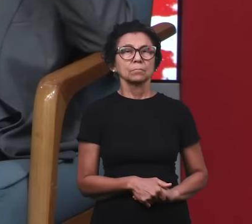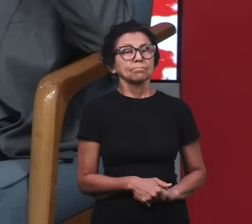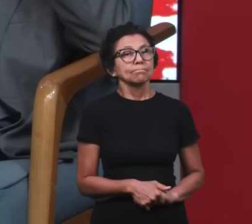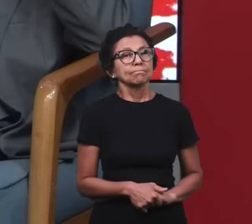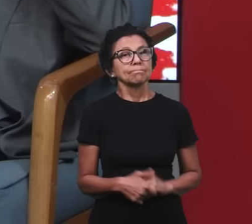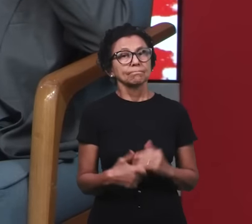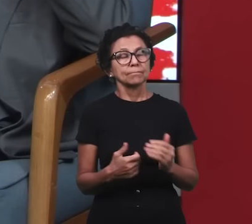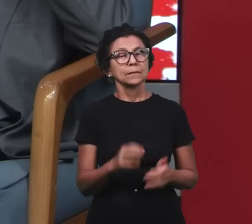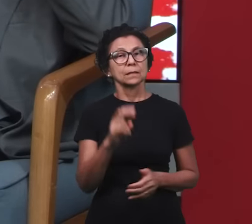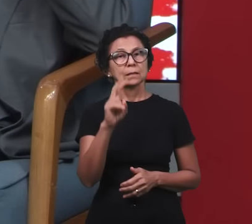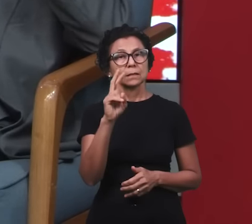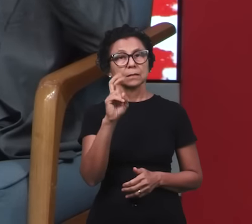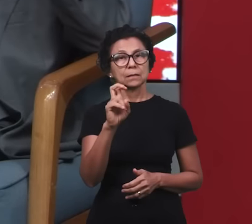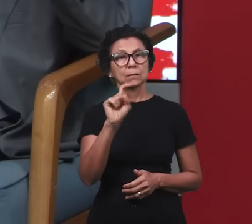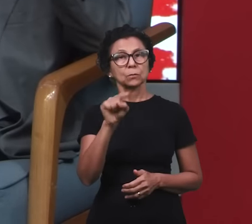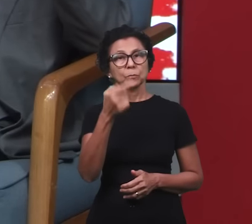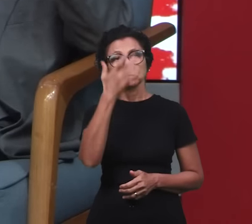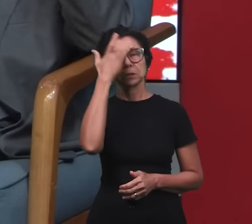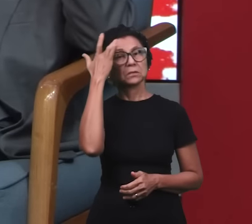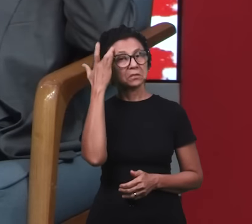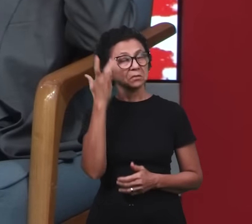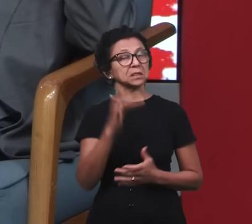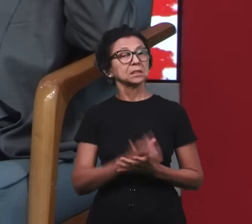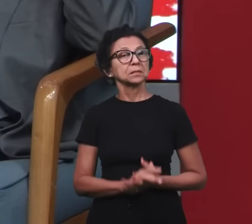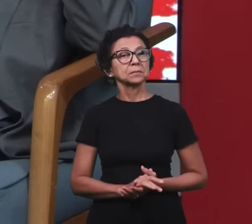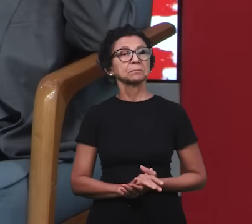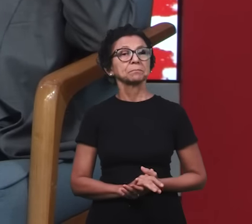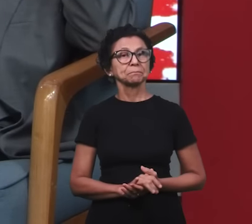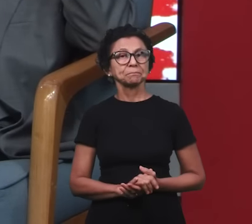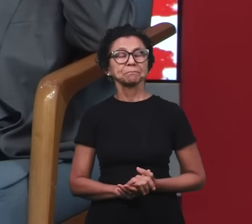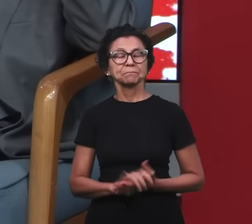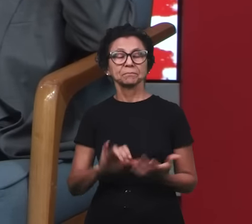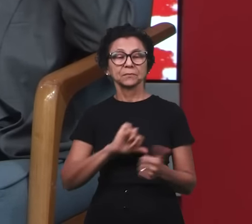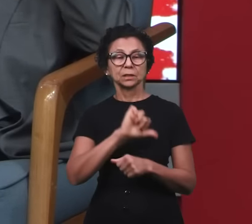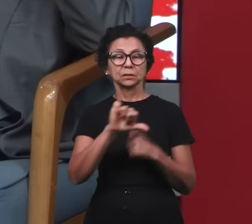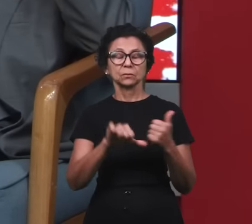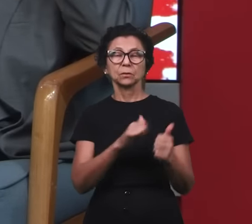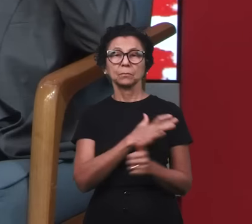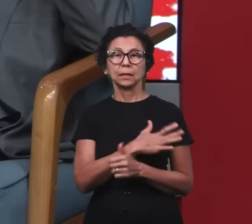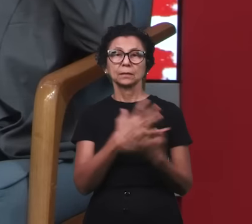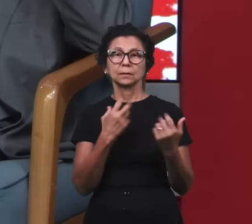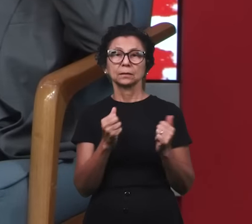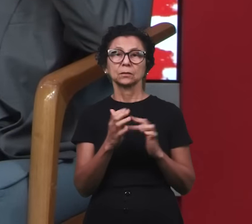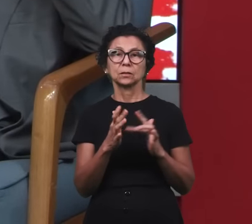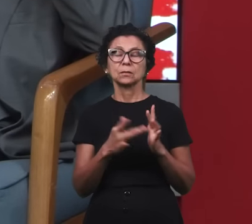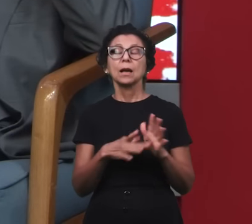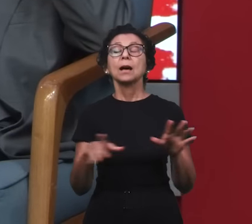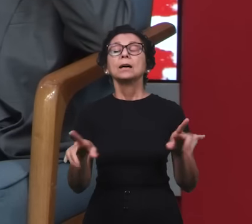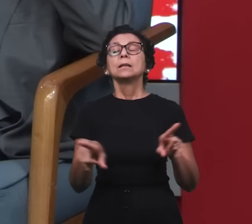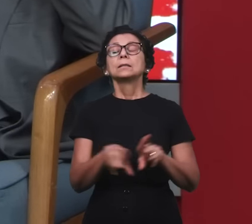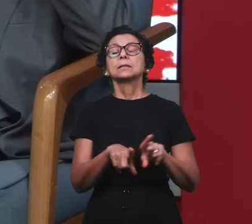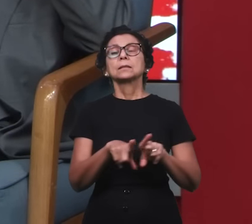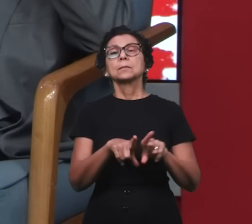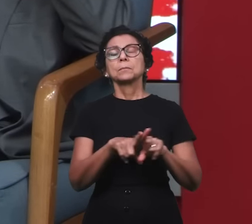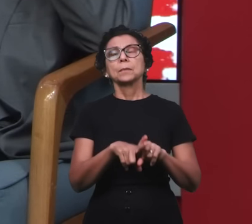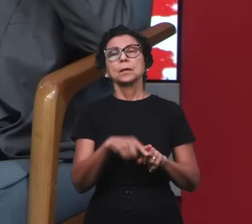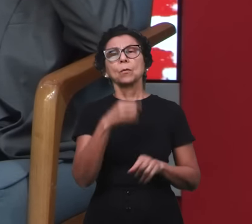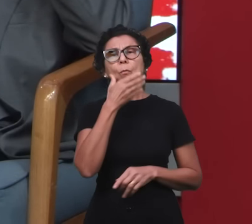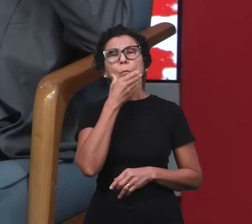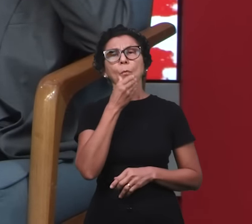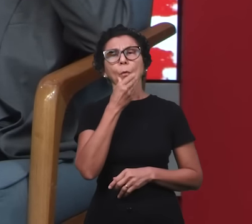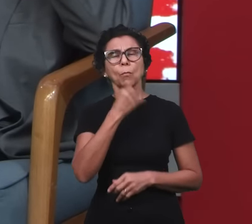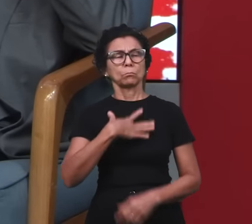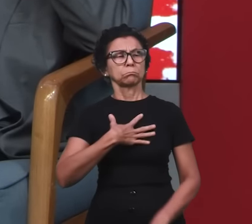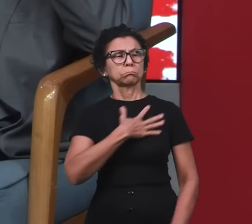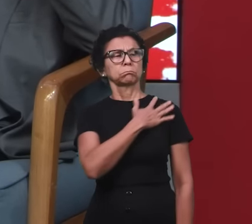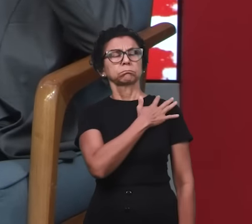5.000 conversões. E depois a experiência de Cornélio, né? o centurião